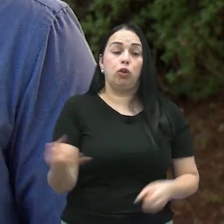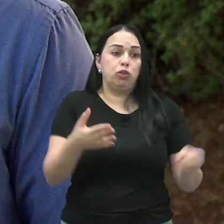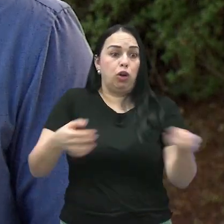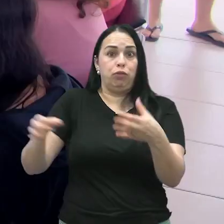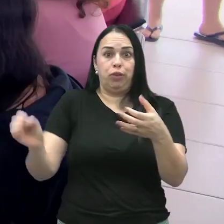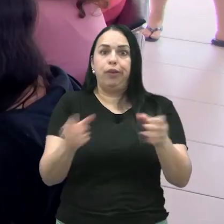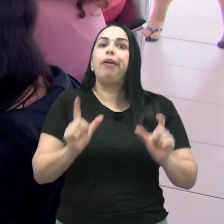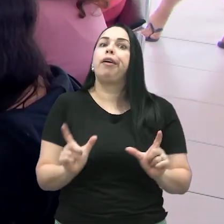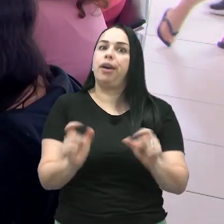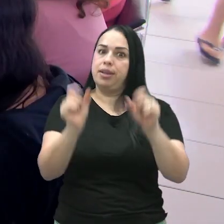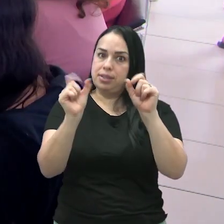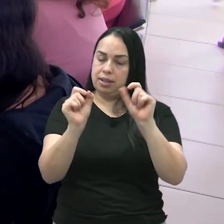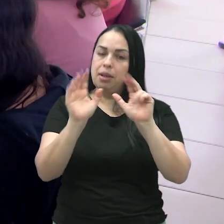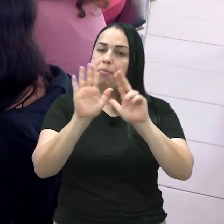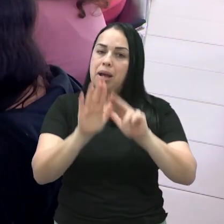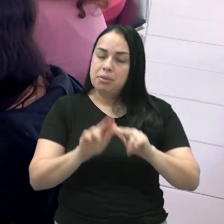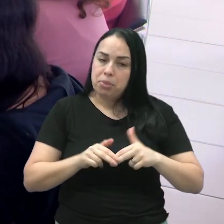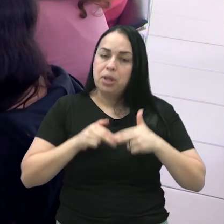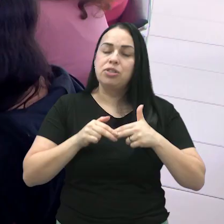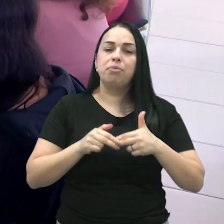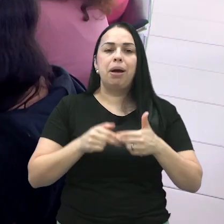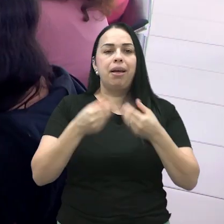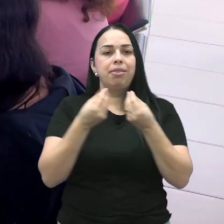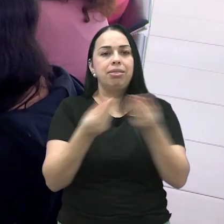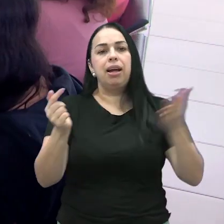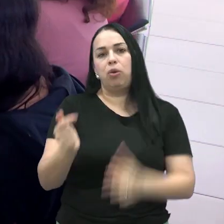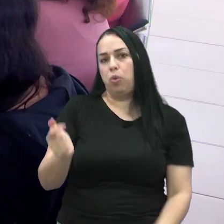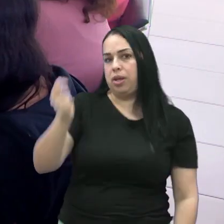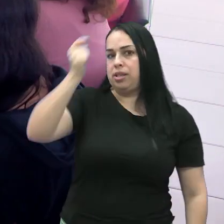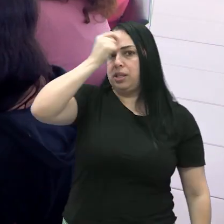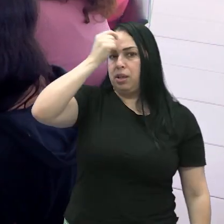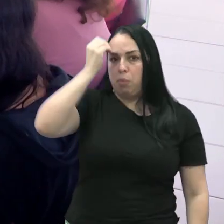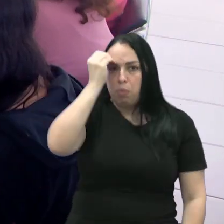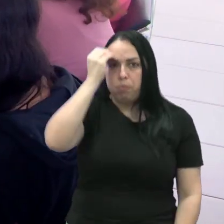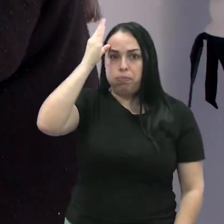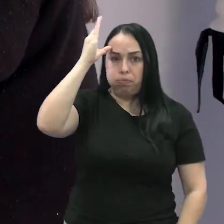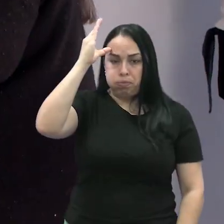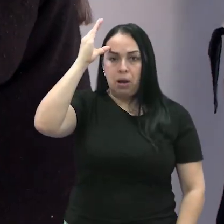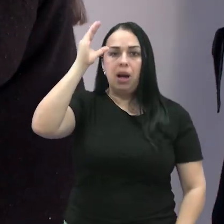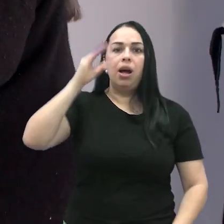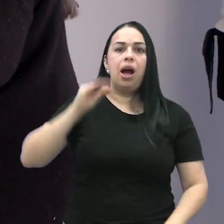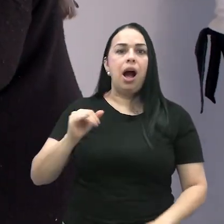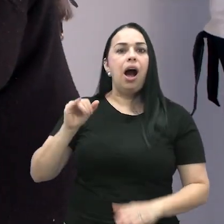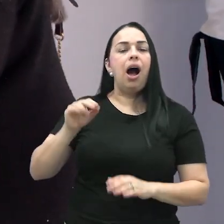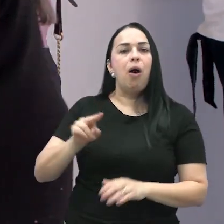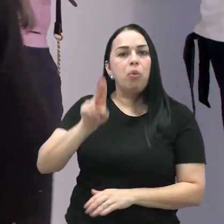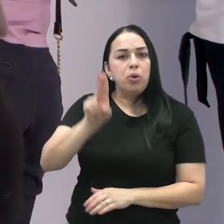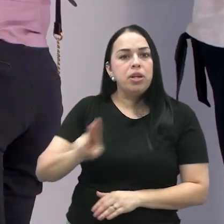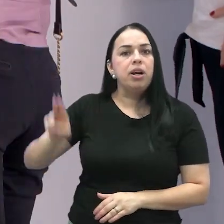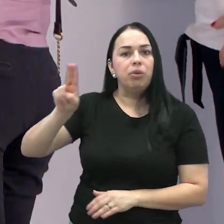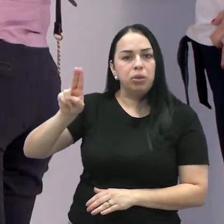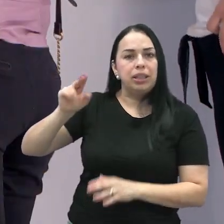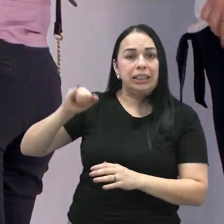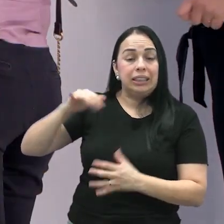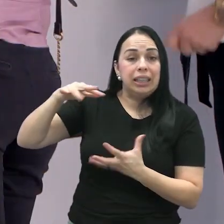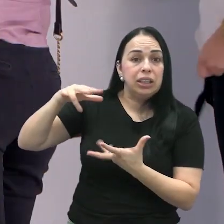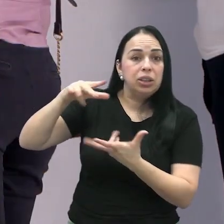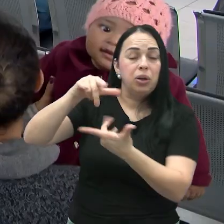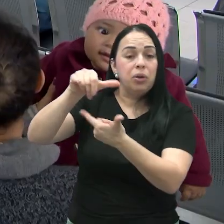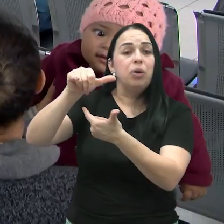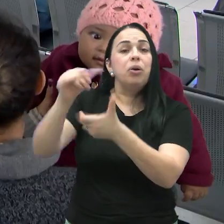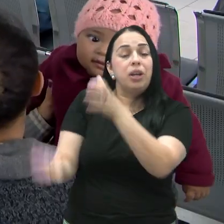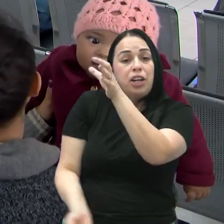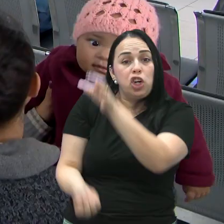país. Como forma de ampliar o conhecimento das pessoas sobre a doença, a União Internacional de Controle do